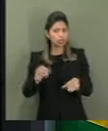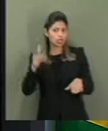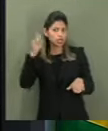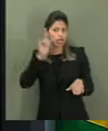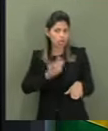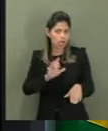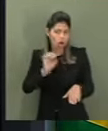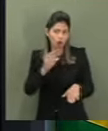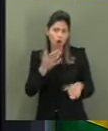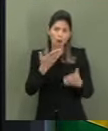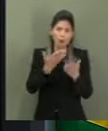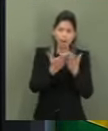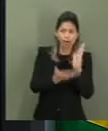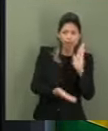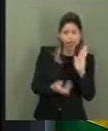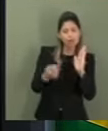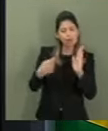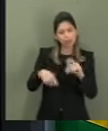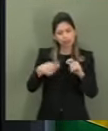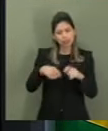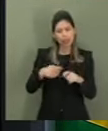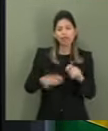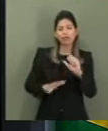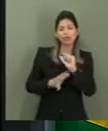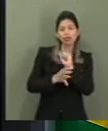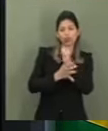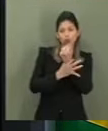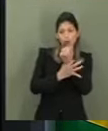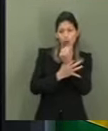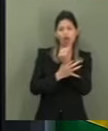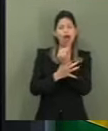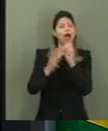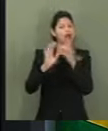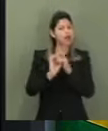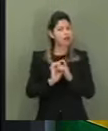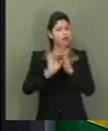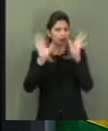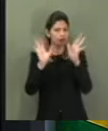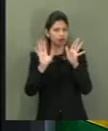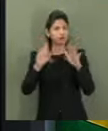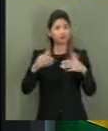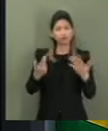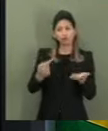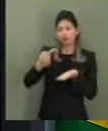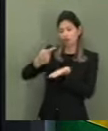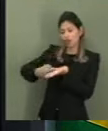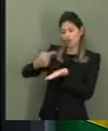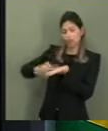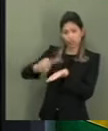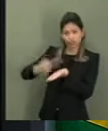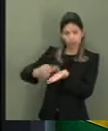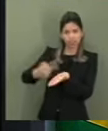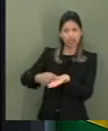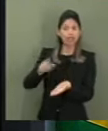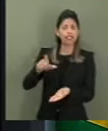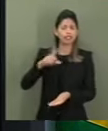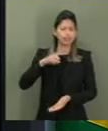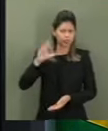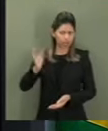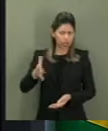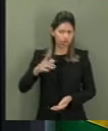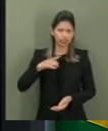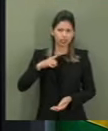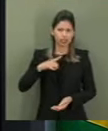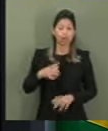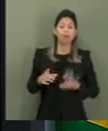a eles a liberdade. Não seriam mais escravos. Esse era o pacto desde o início das peleias. No